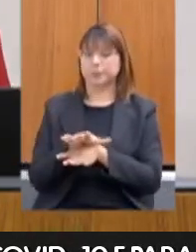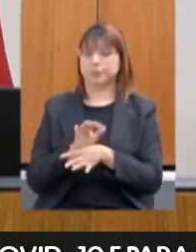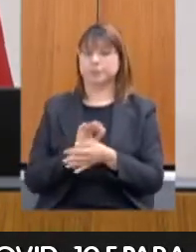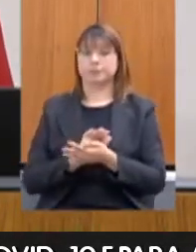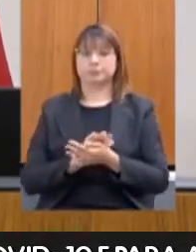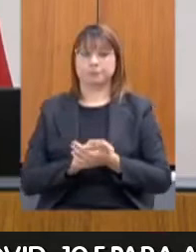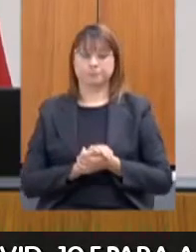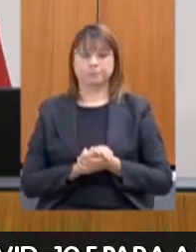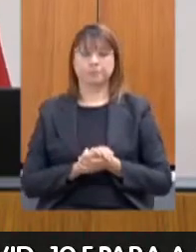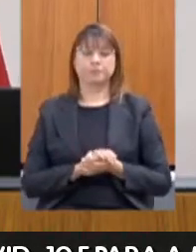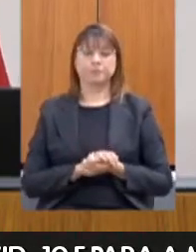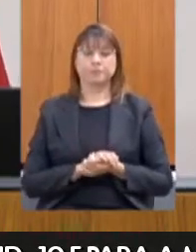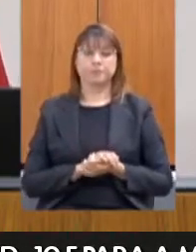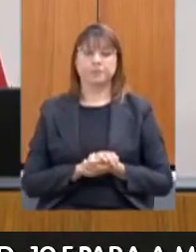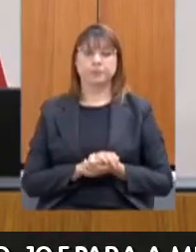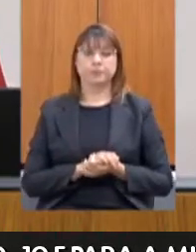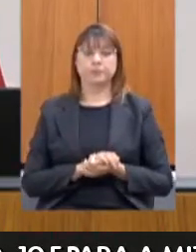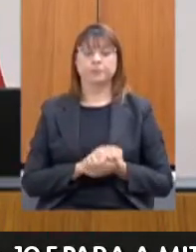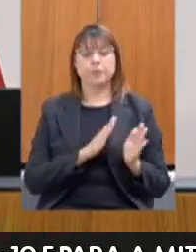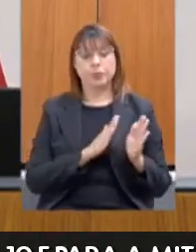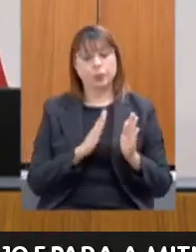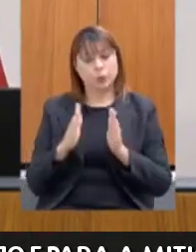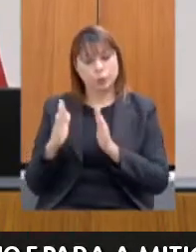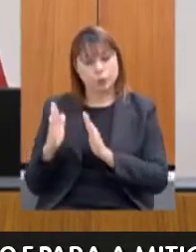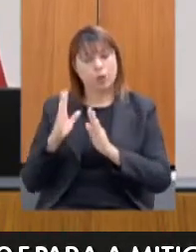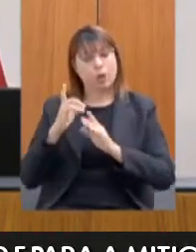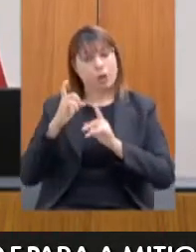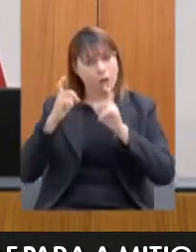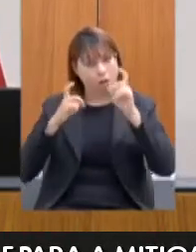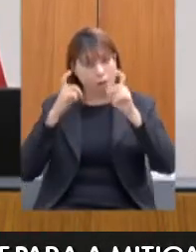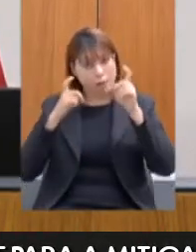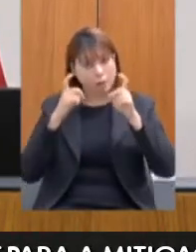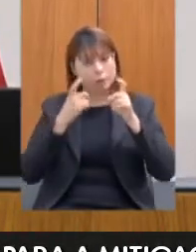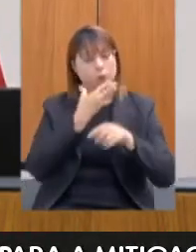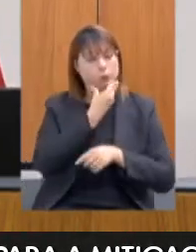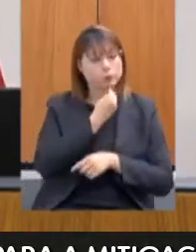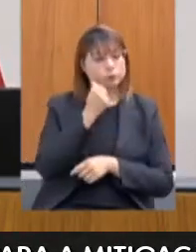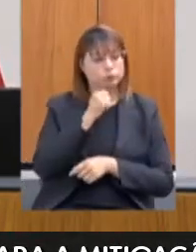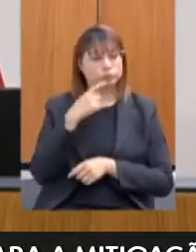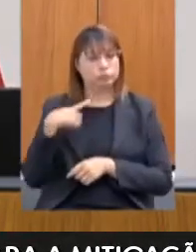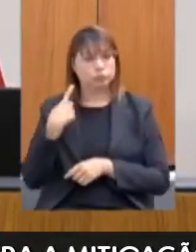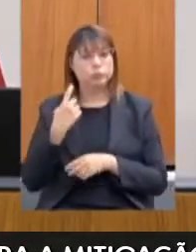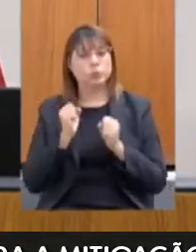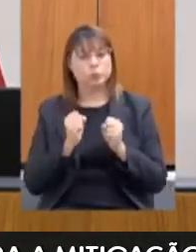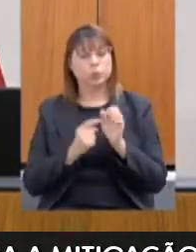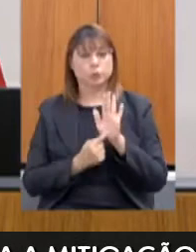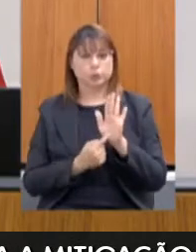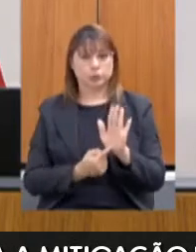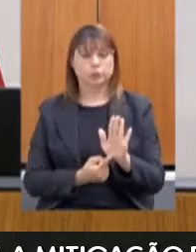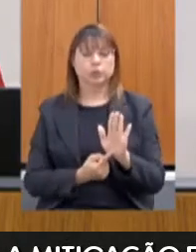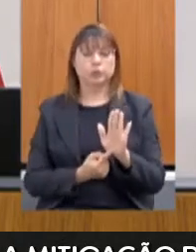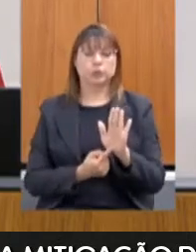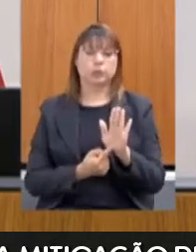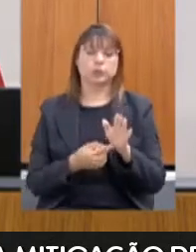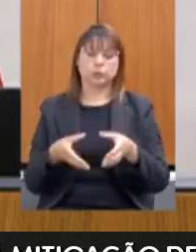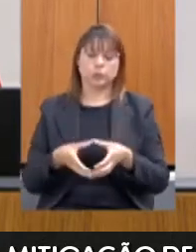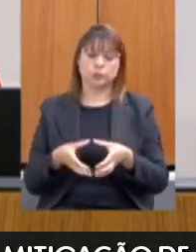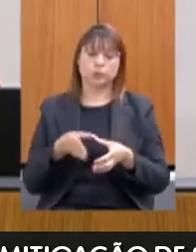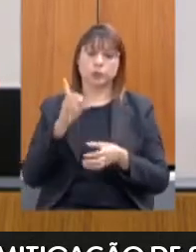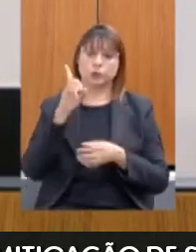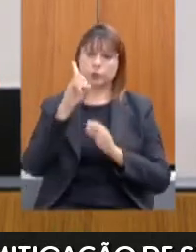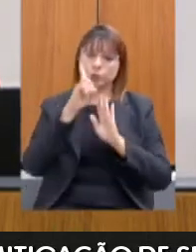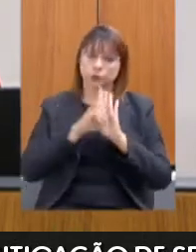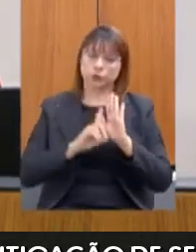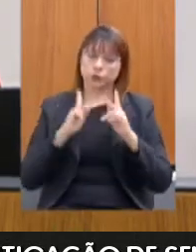considerações finais. No decorrer da reunião, as deputadas e os deputados poderão apresentar na Comissão de Direitos Humanos,